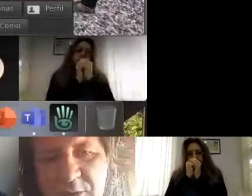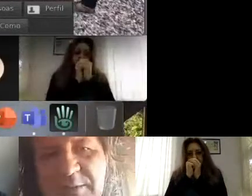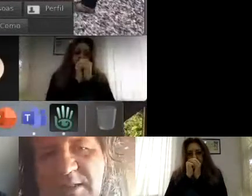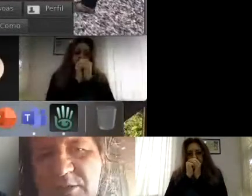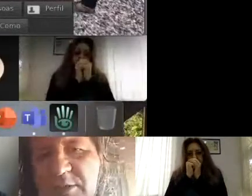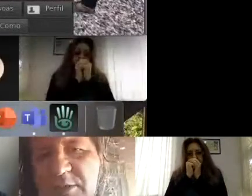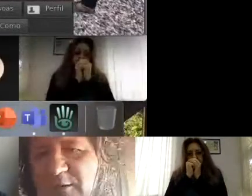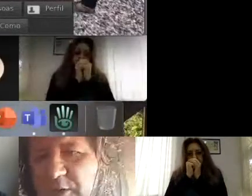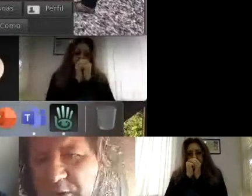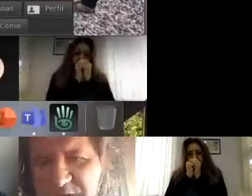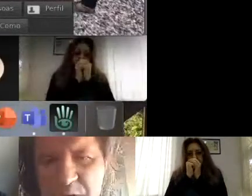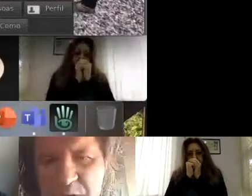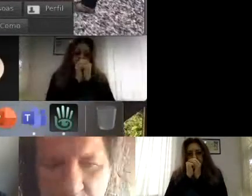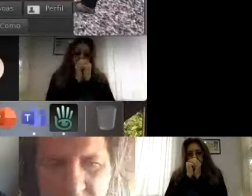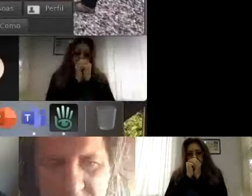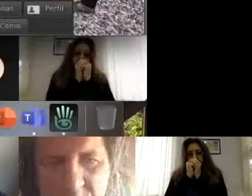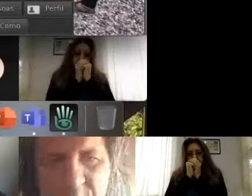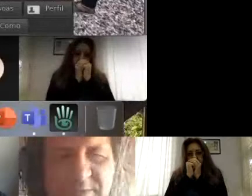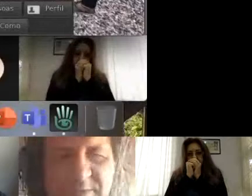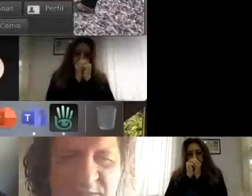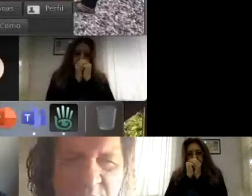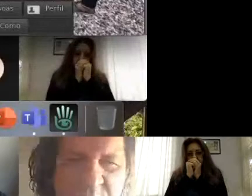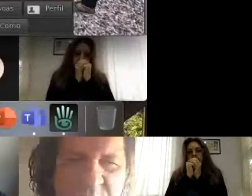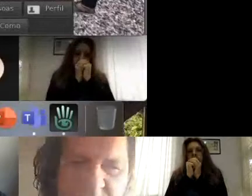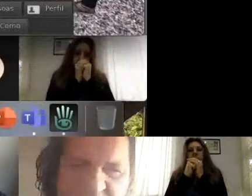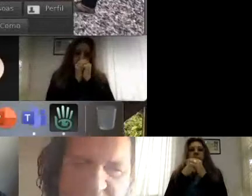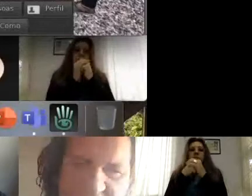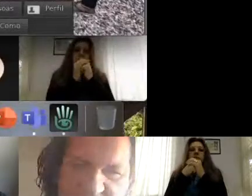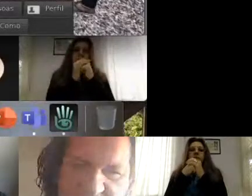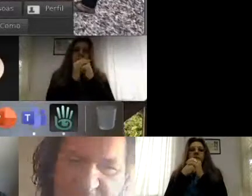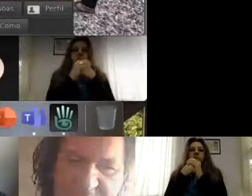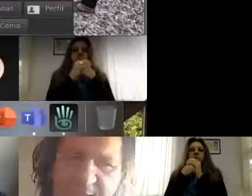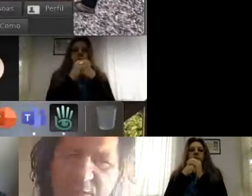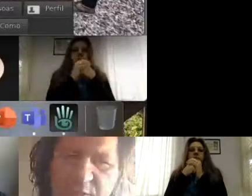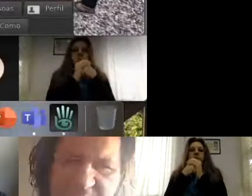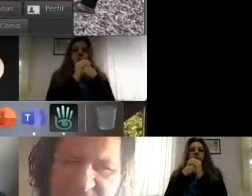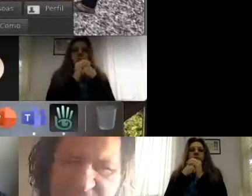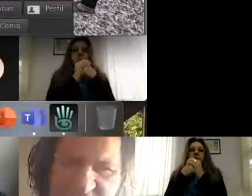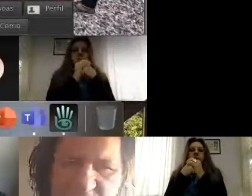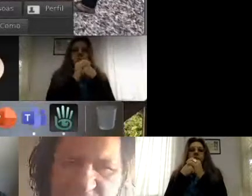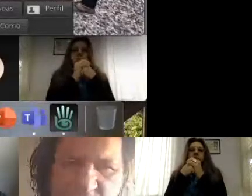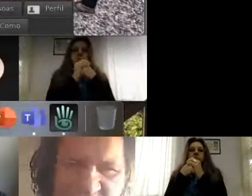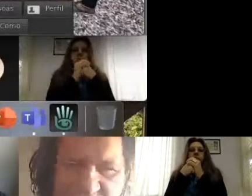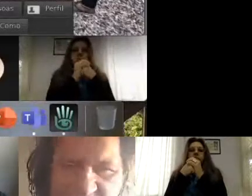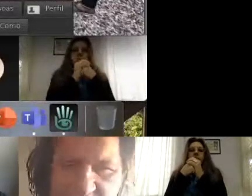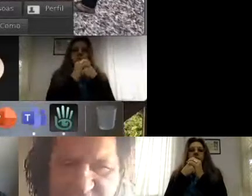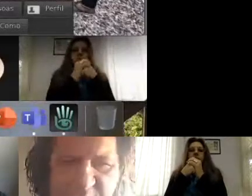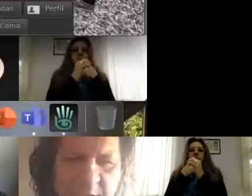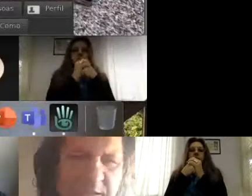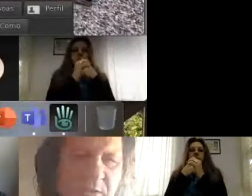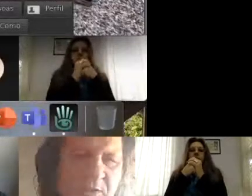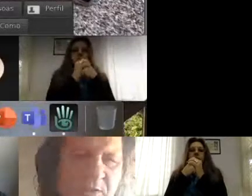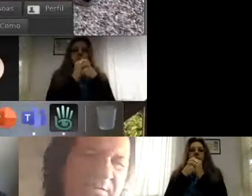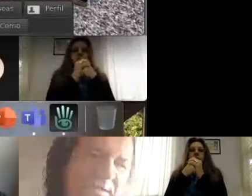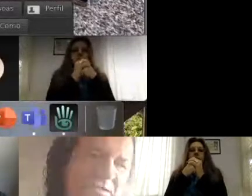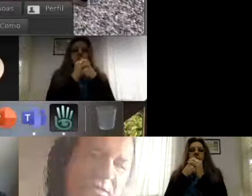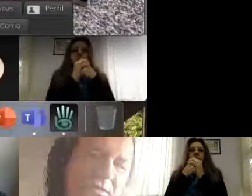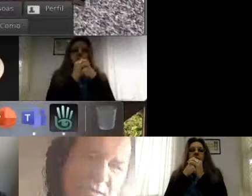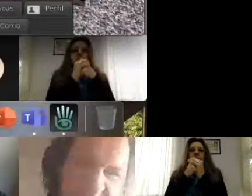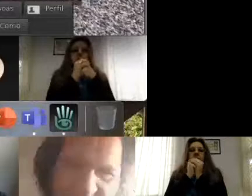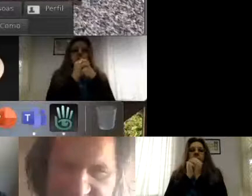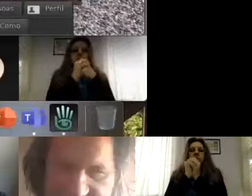revela que não há separação entre nós e o mundo, que não há separação entre nós e a técnica, que não há separação entre nós e o vírus, que não